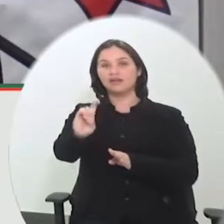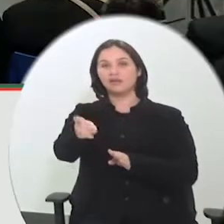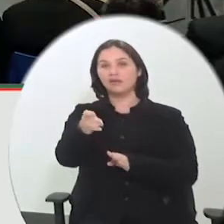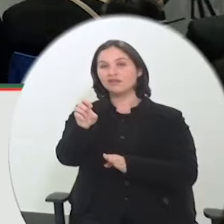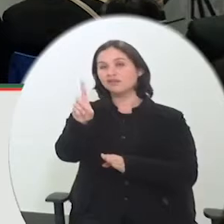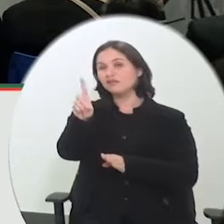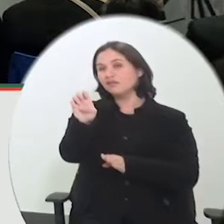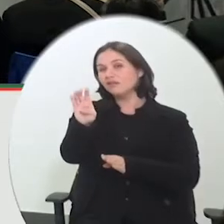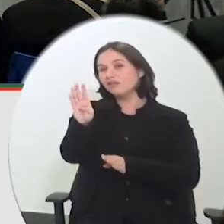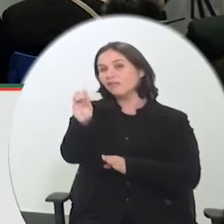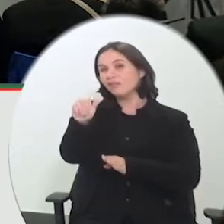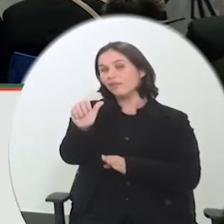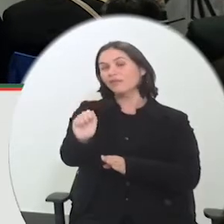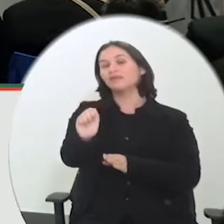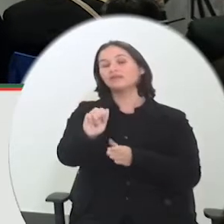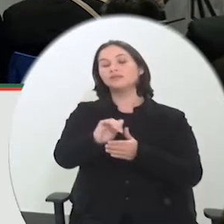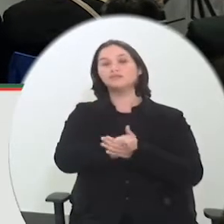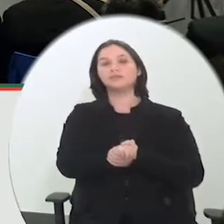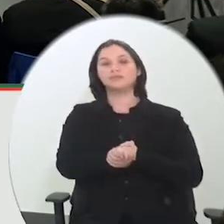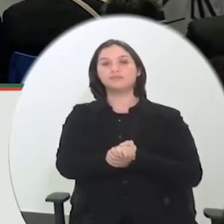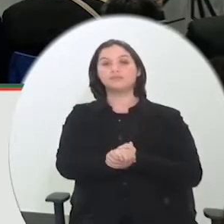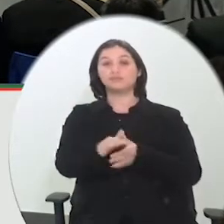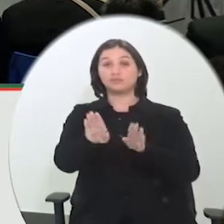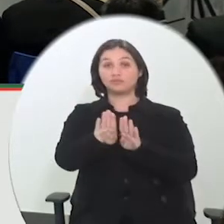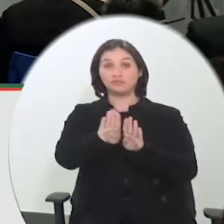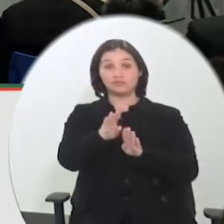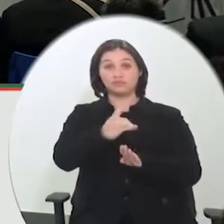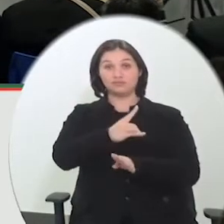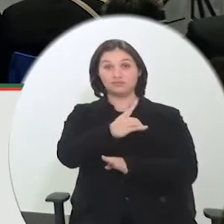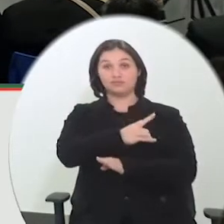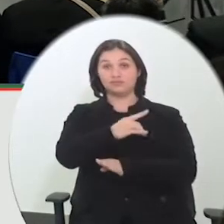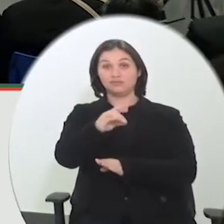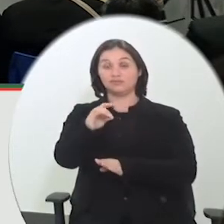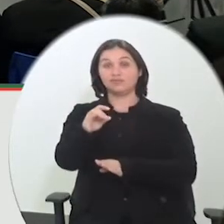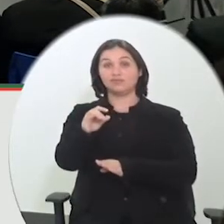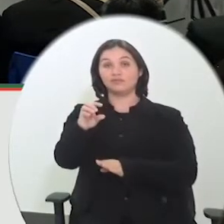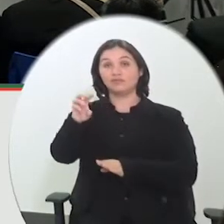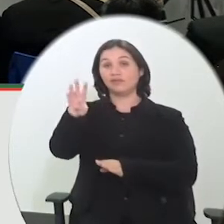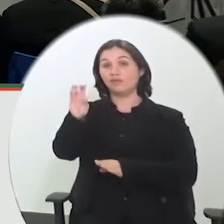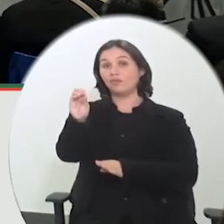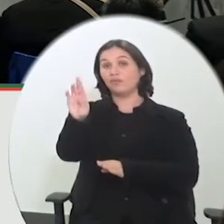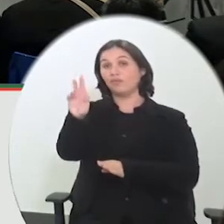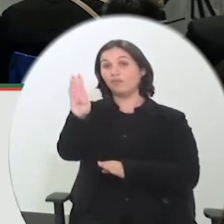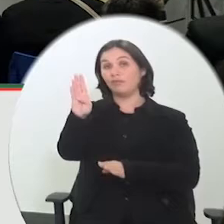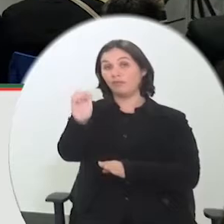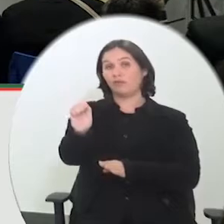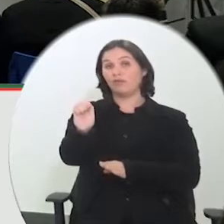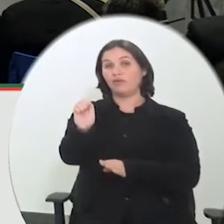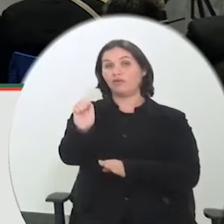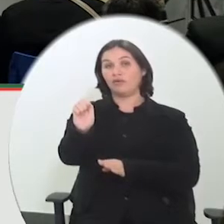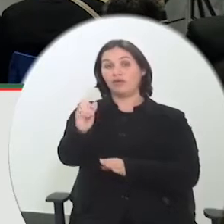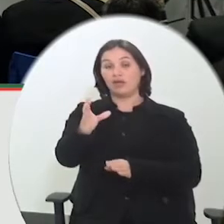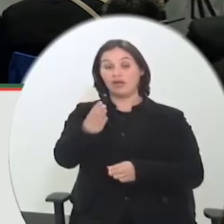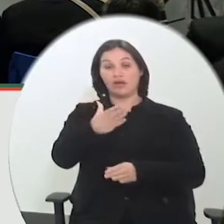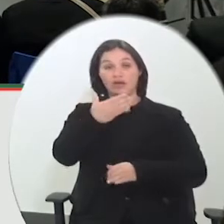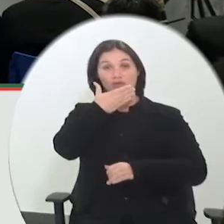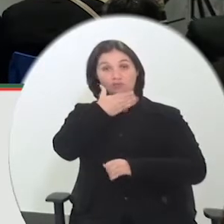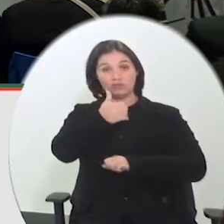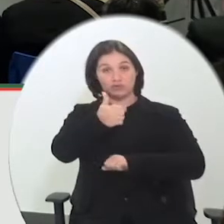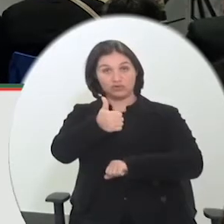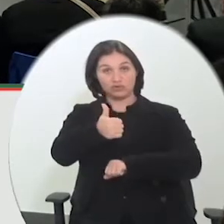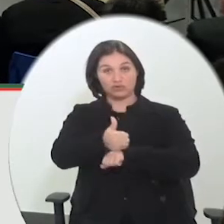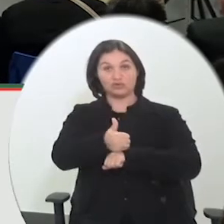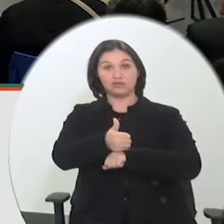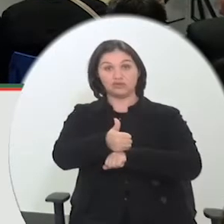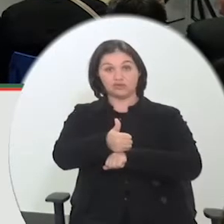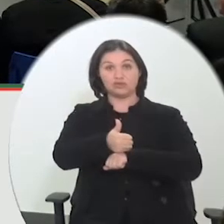6ª DRP. Delegado Alfeu Orben, diretor de inteligência da Polícia Civil, que por muitos anos também